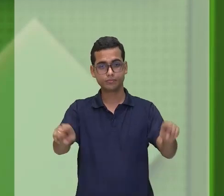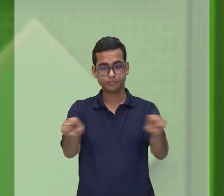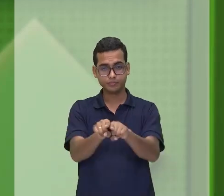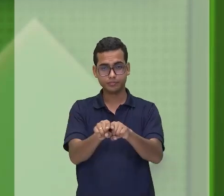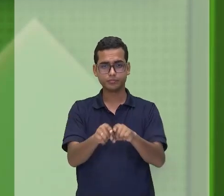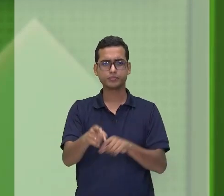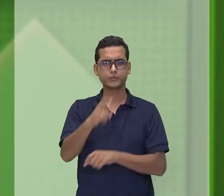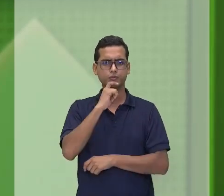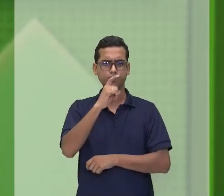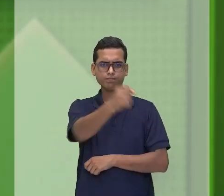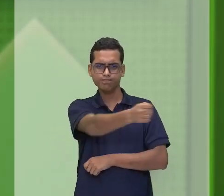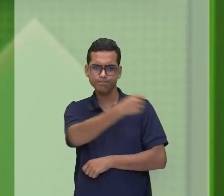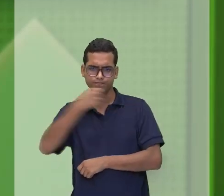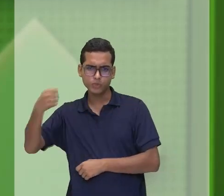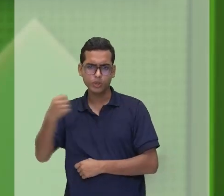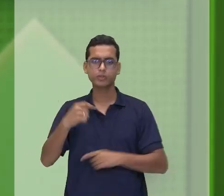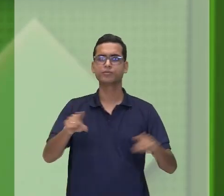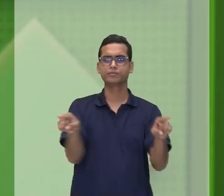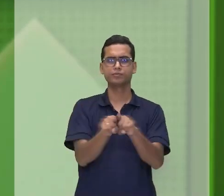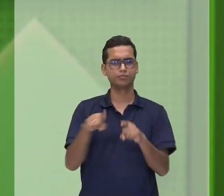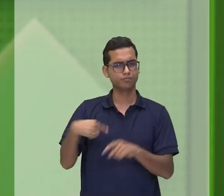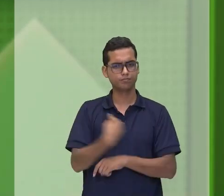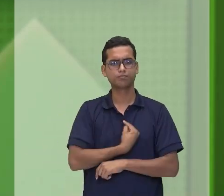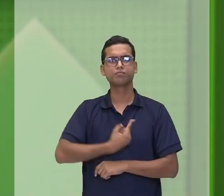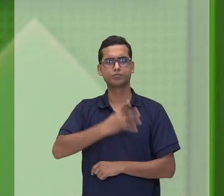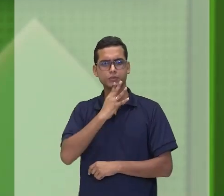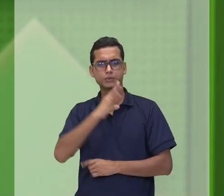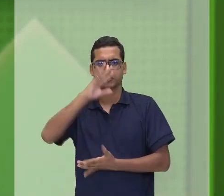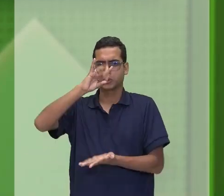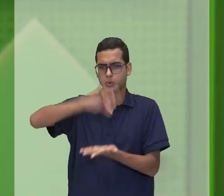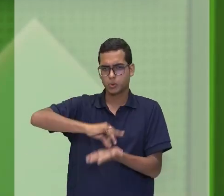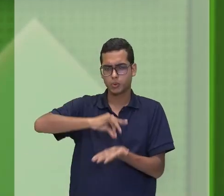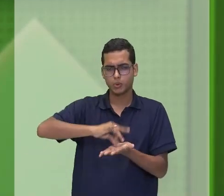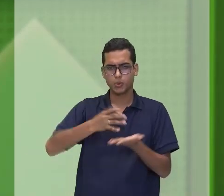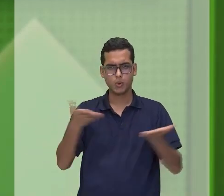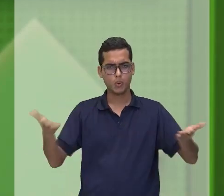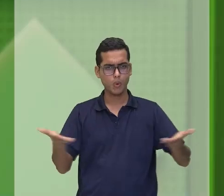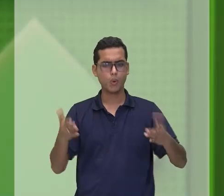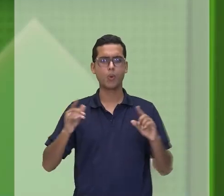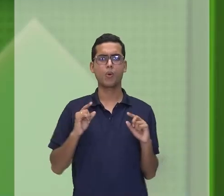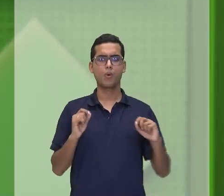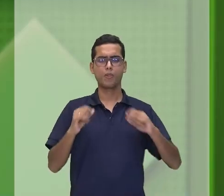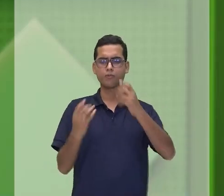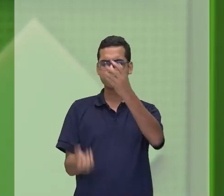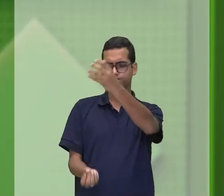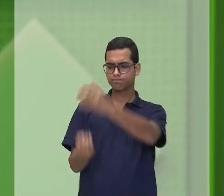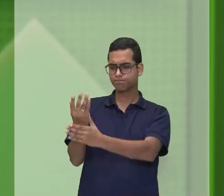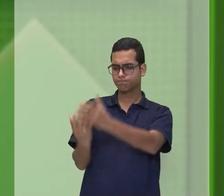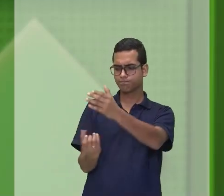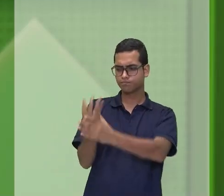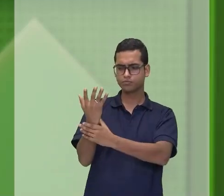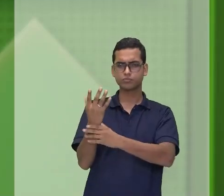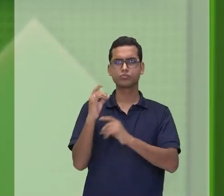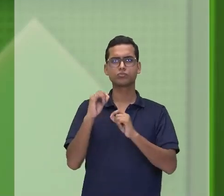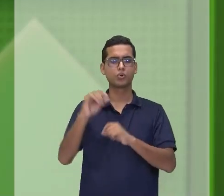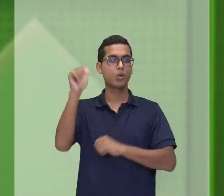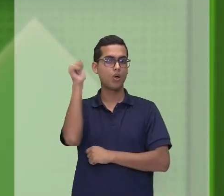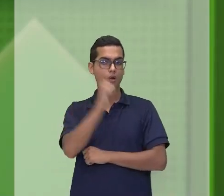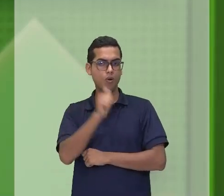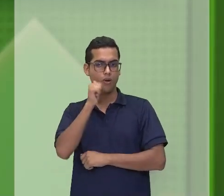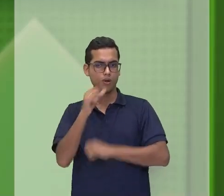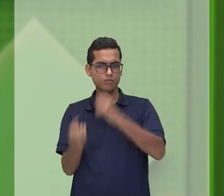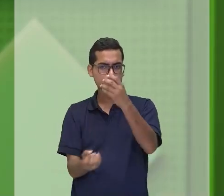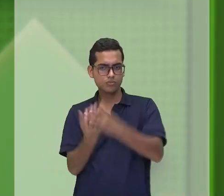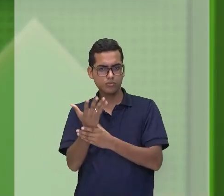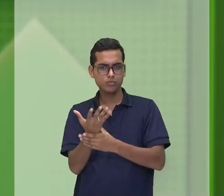geladeira também que nós conhecemos hoje foi inventada por uma mulher,